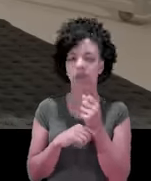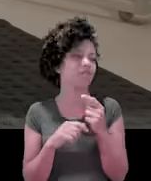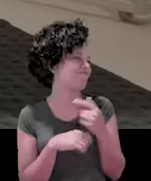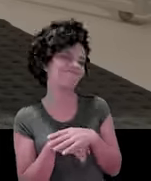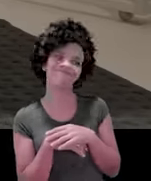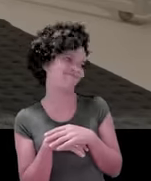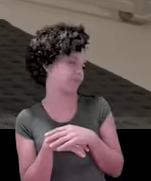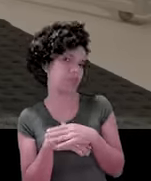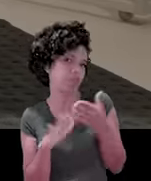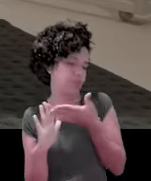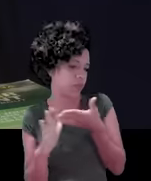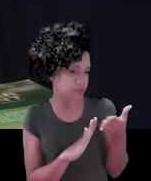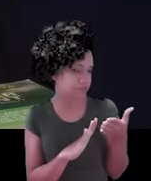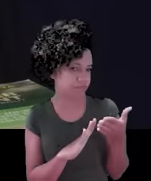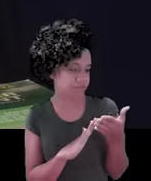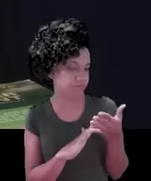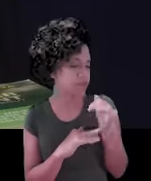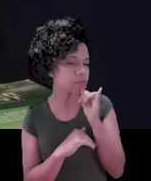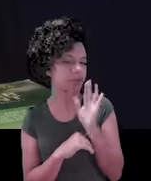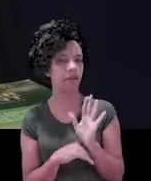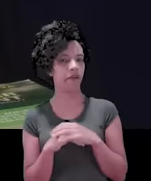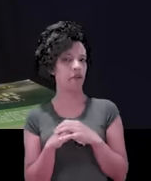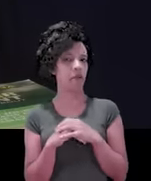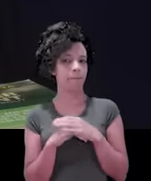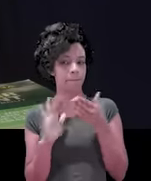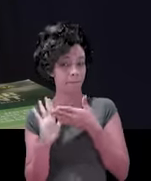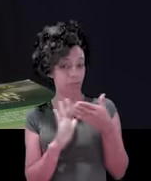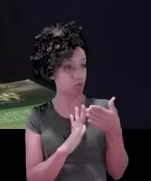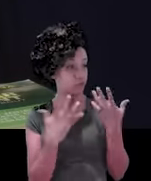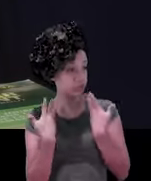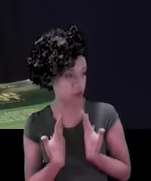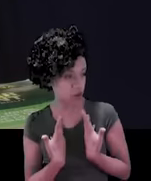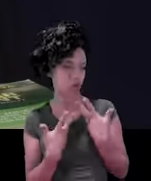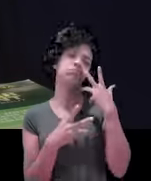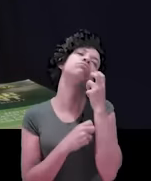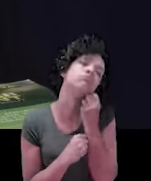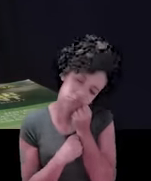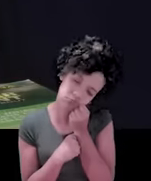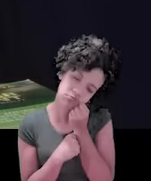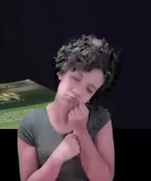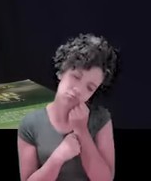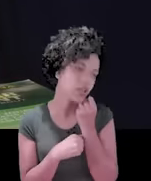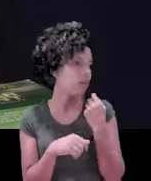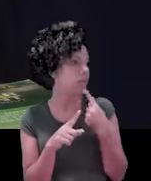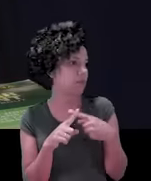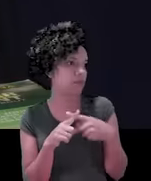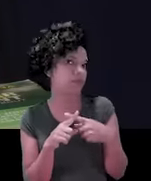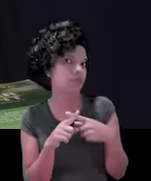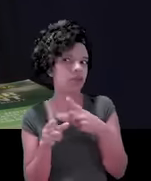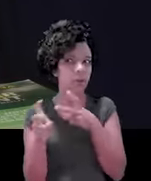daqui para frente era um era tipo assim era período de exaustão onde eu dava uma apagada até